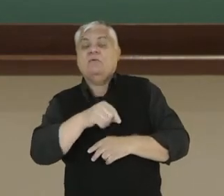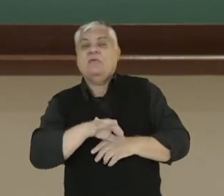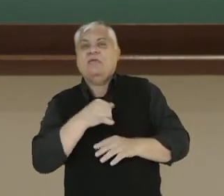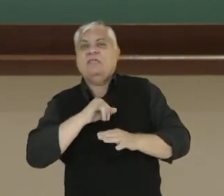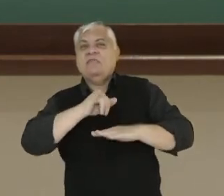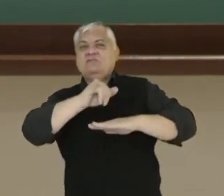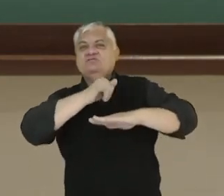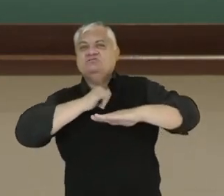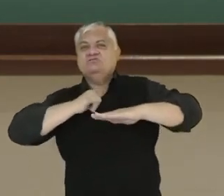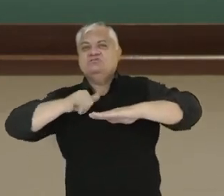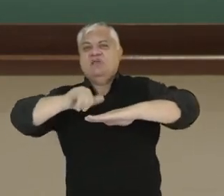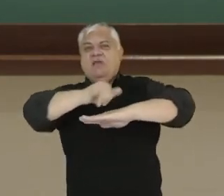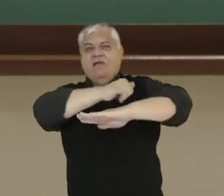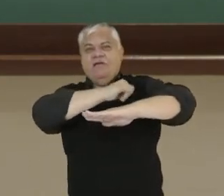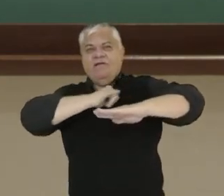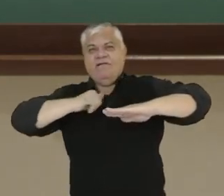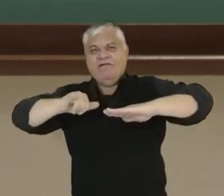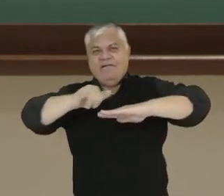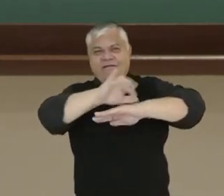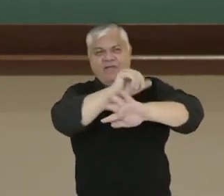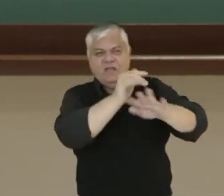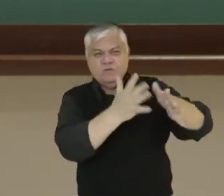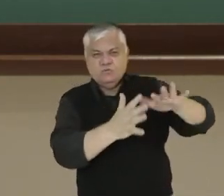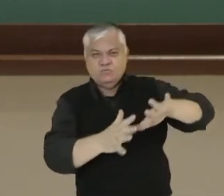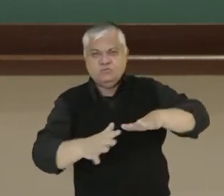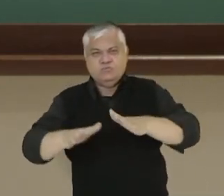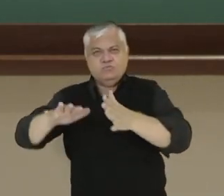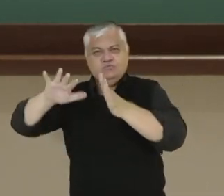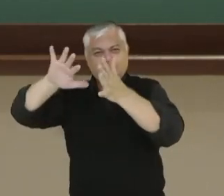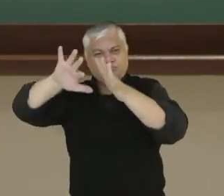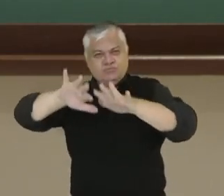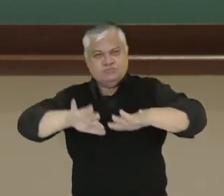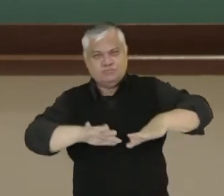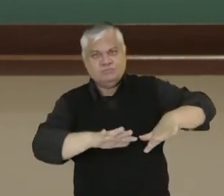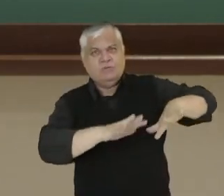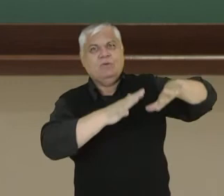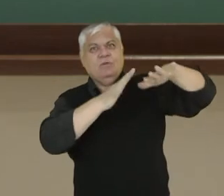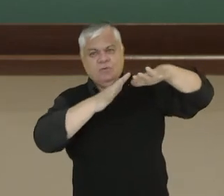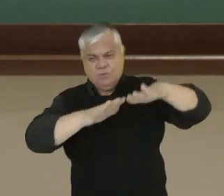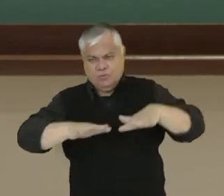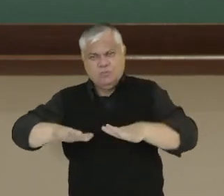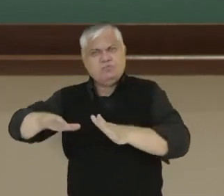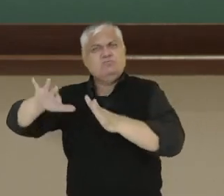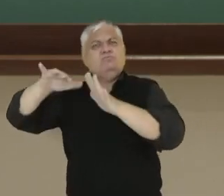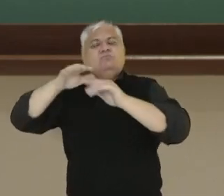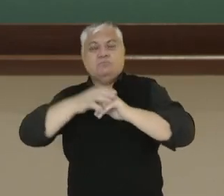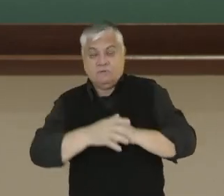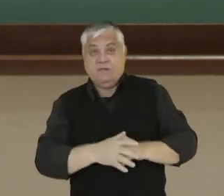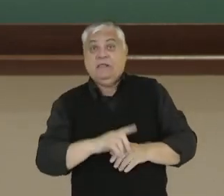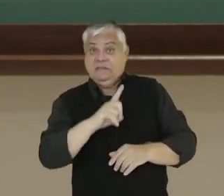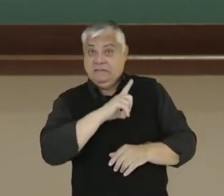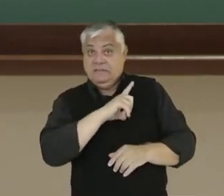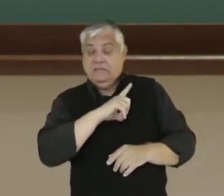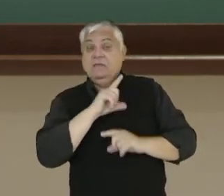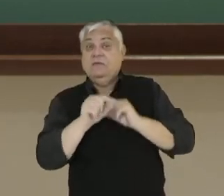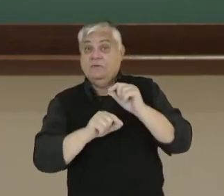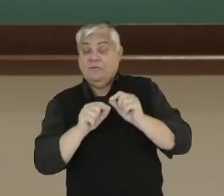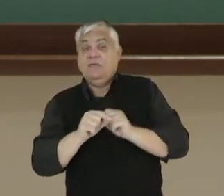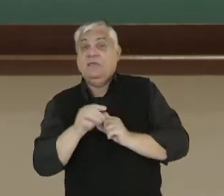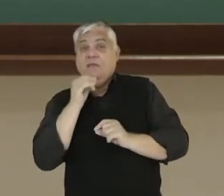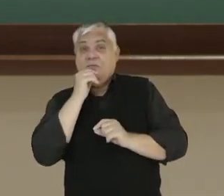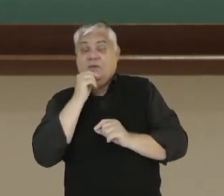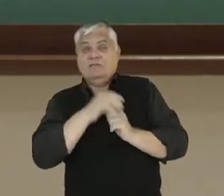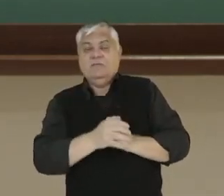energia provocando a onda. Vale destacar, mais uma vez, que a onda do mar, a onda física, não